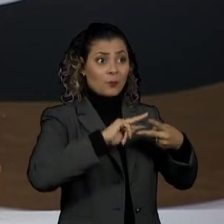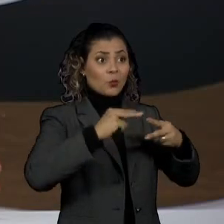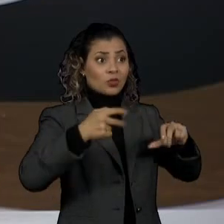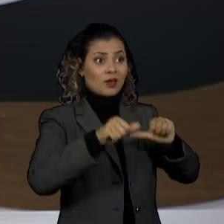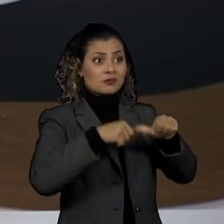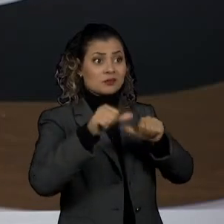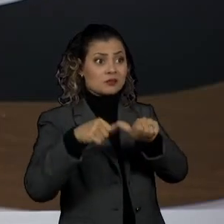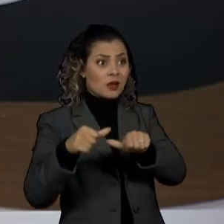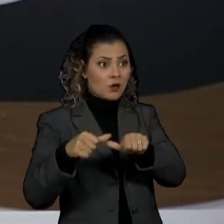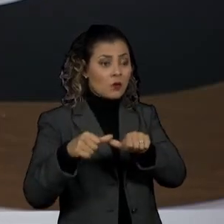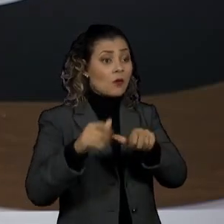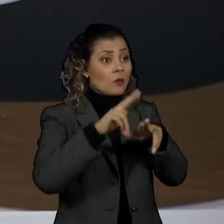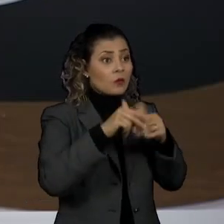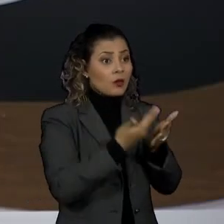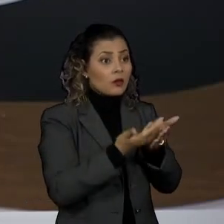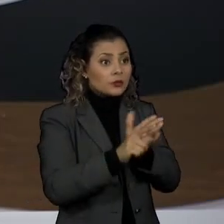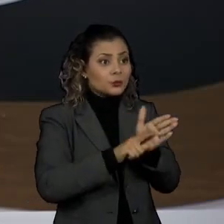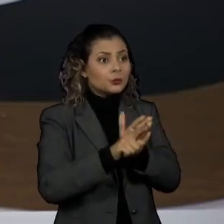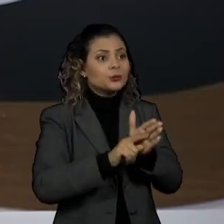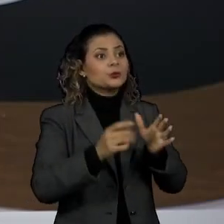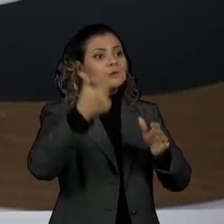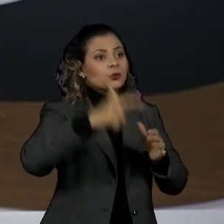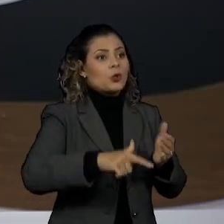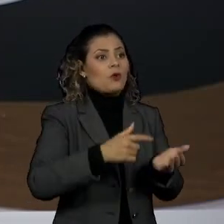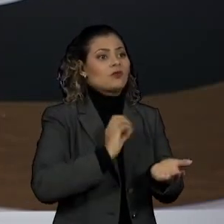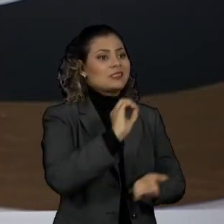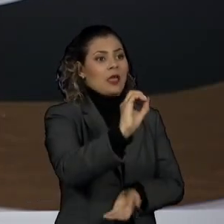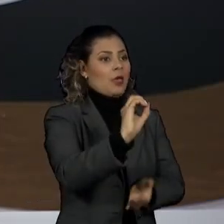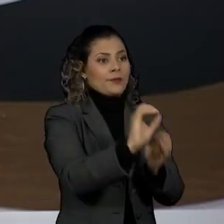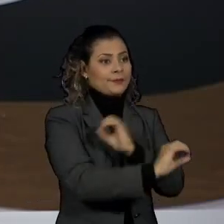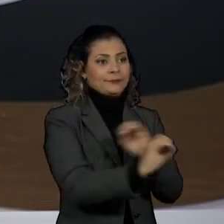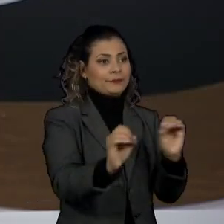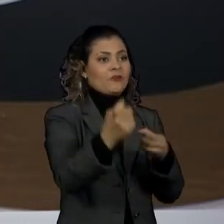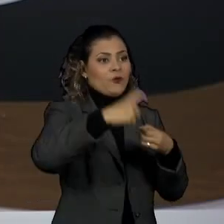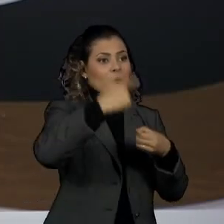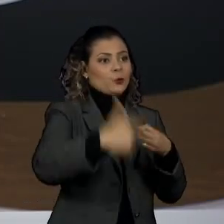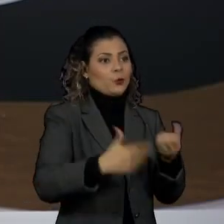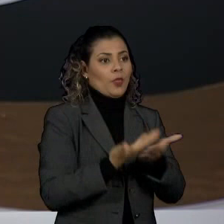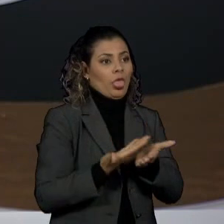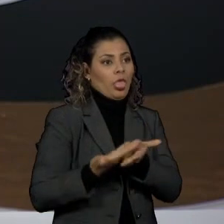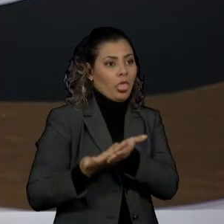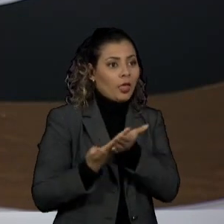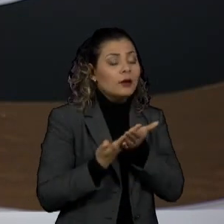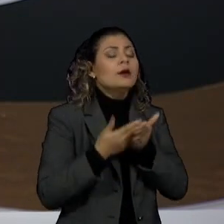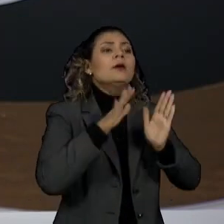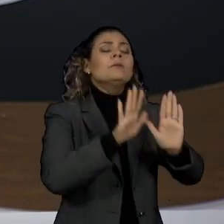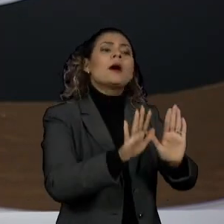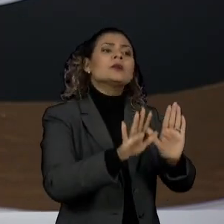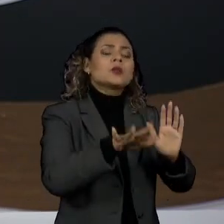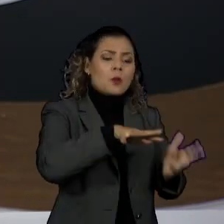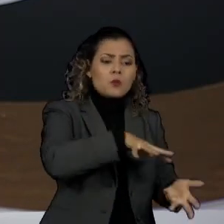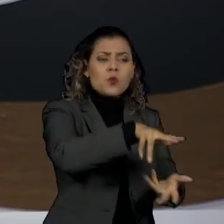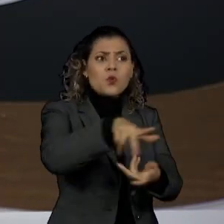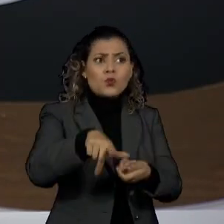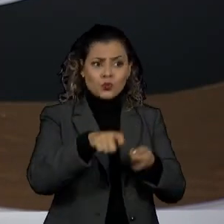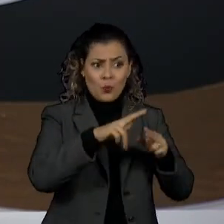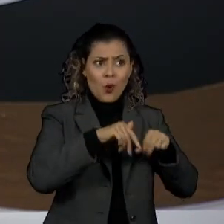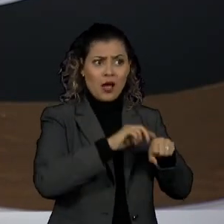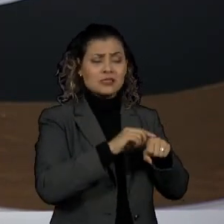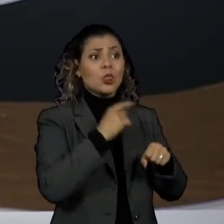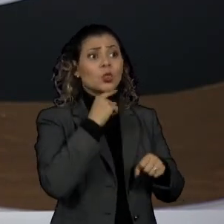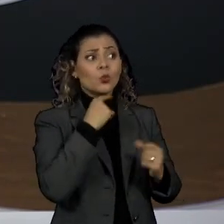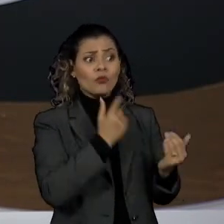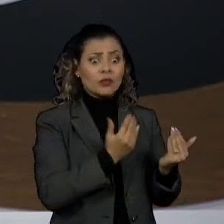faria com que os estudos voltassem a estaca zero. A gente pode imaginar que o mundo, graças a essa